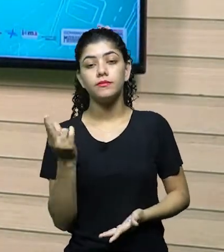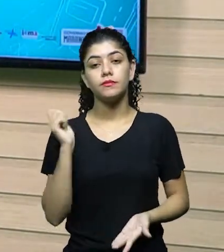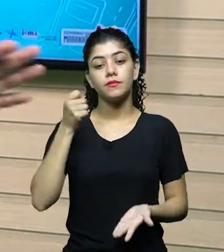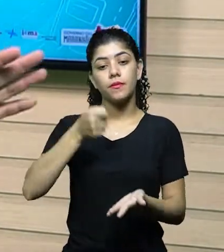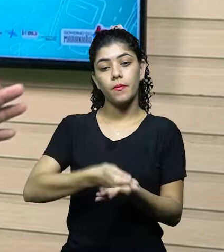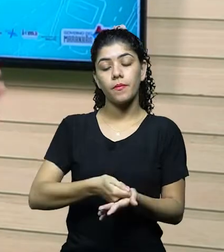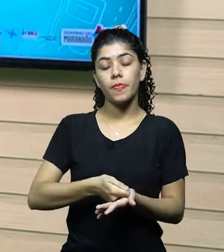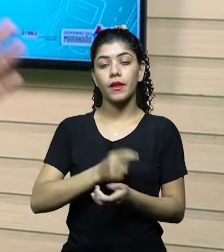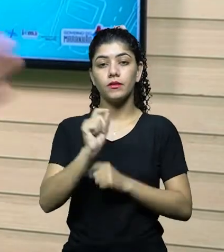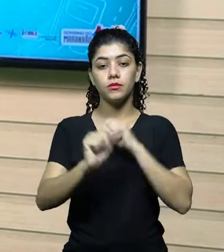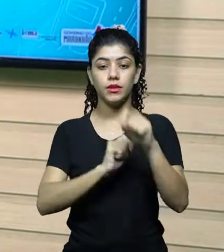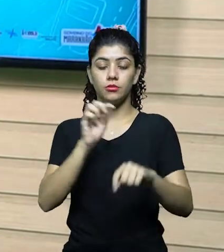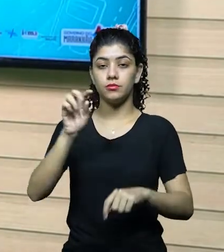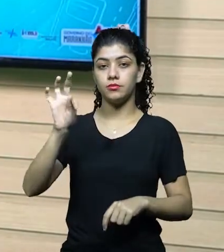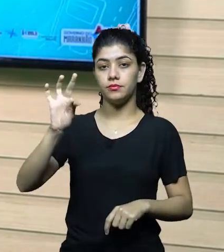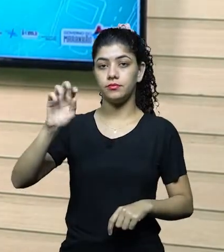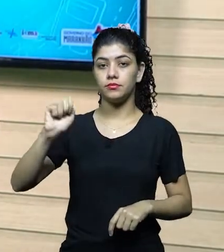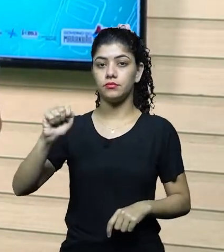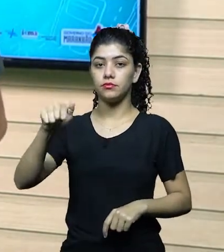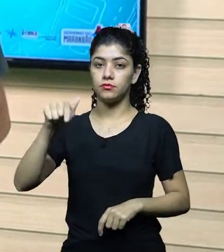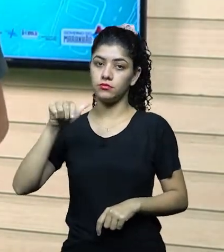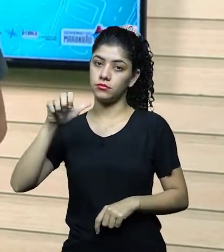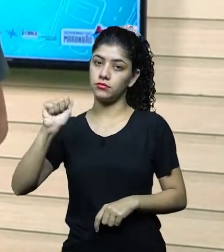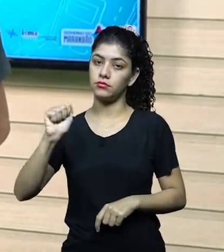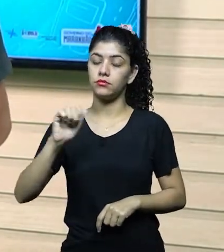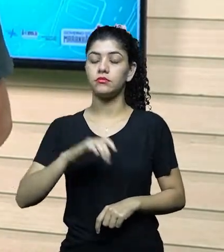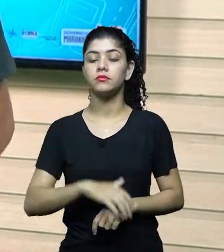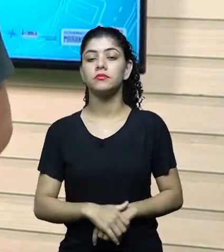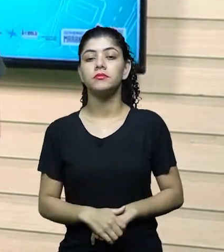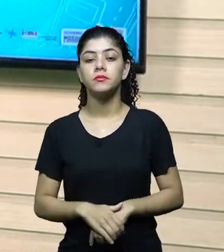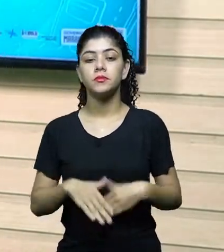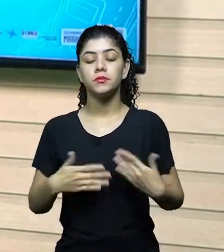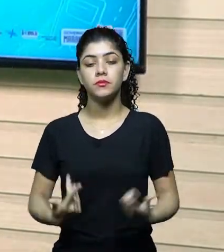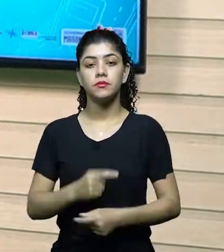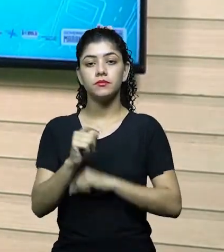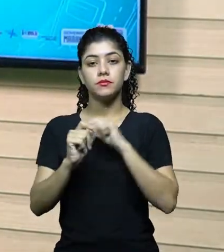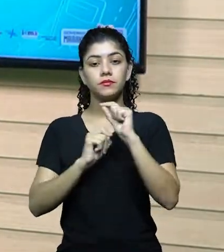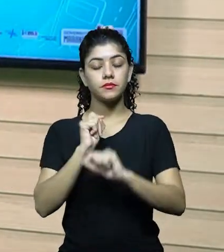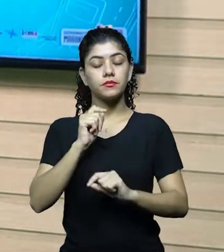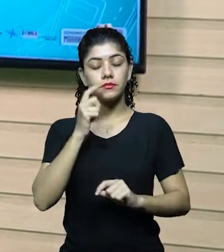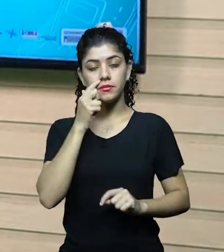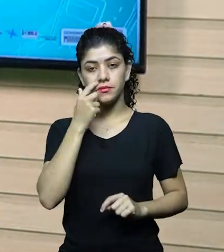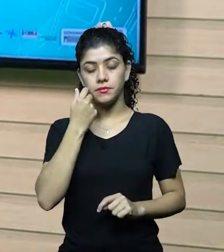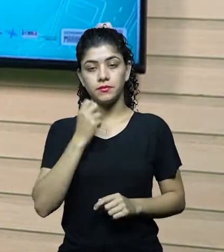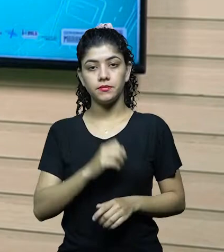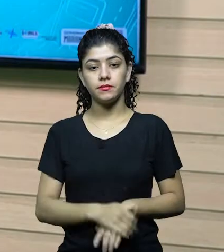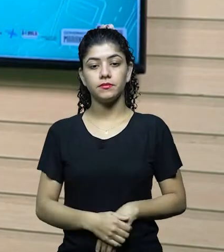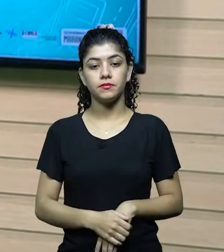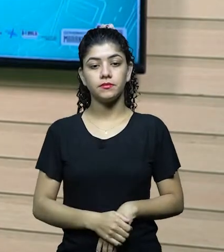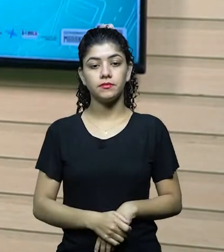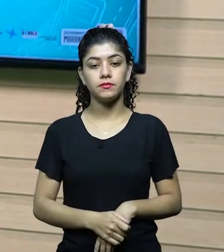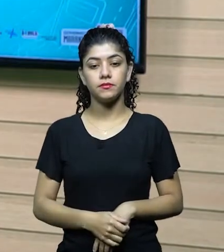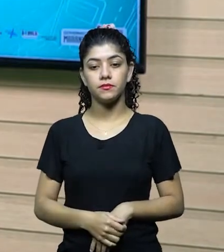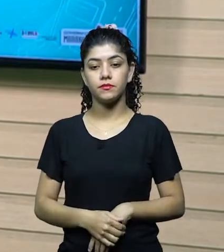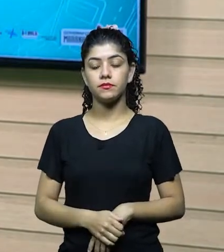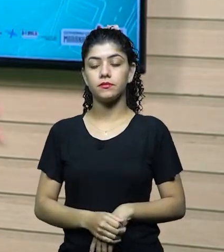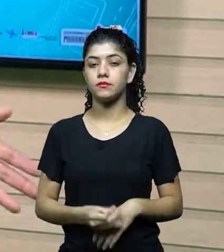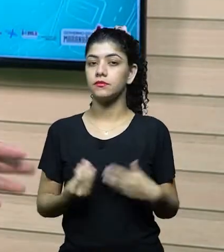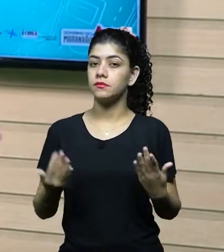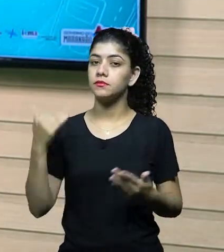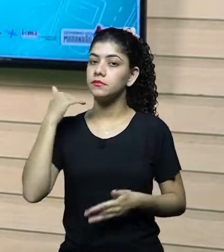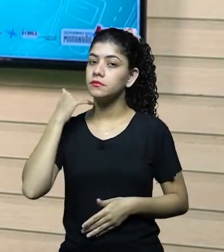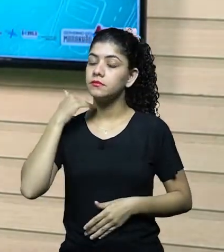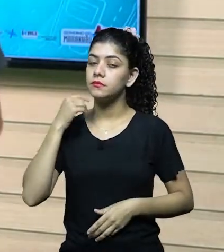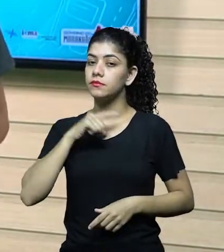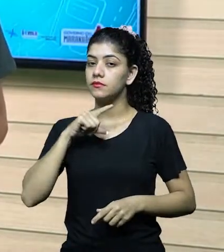paga alguma taxa bancária, né, alguma tarifa bancária. Então, em ambas as partes, o banco vai